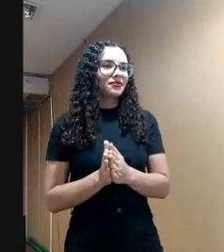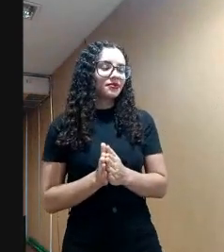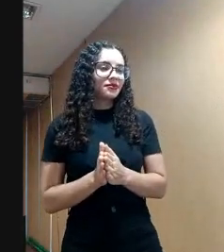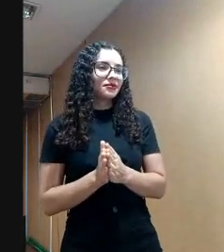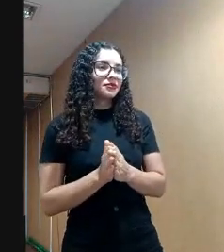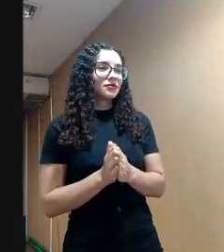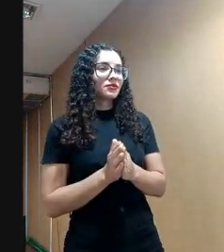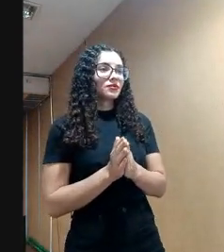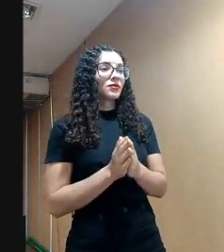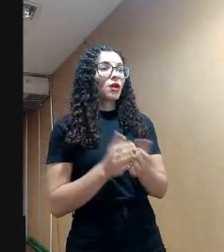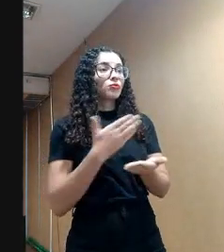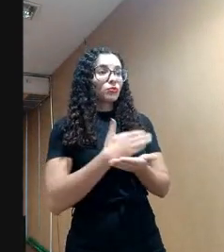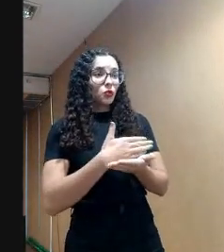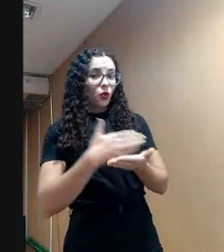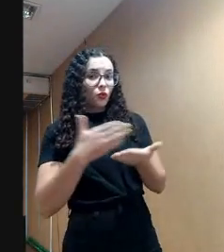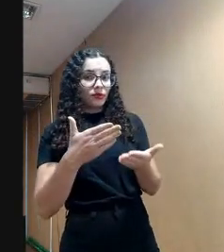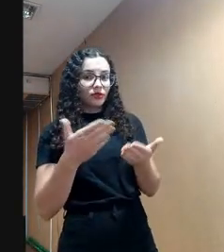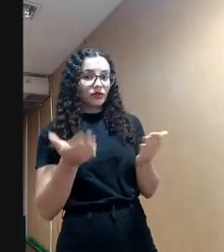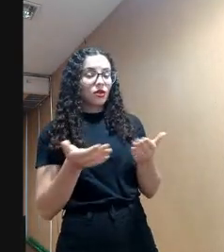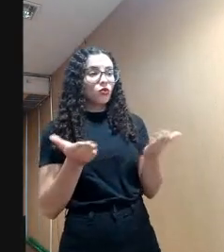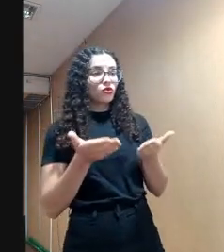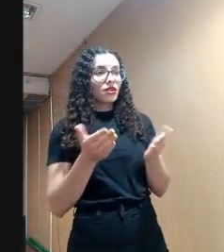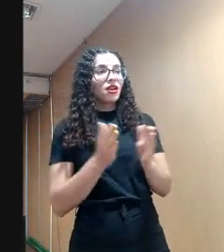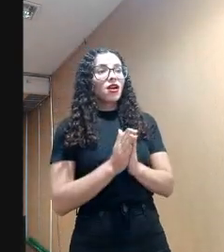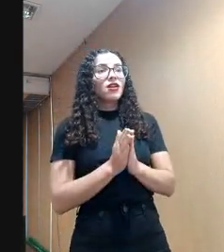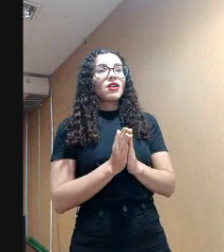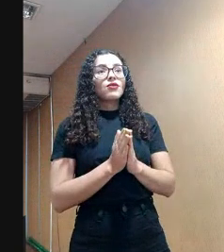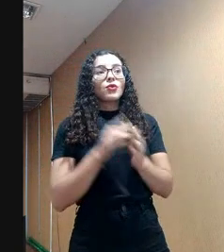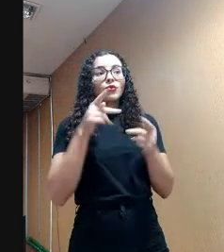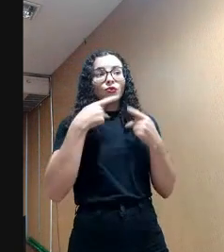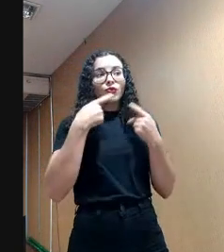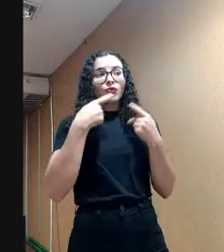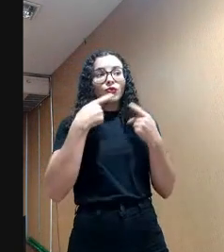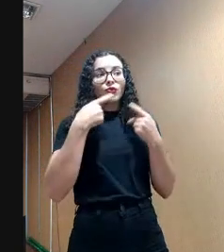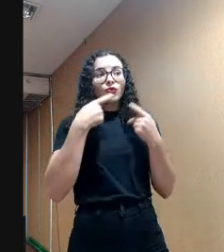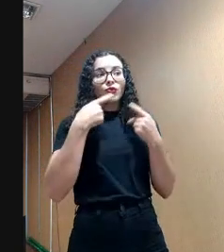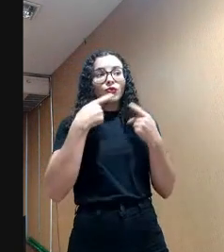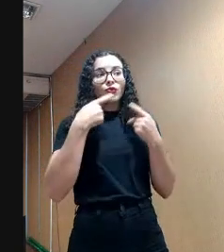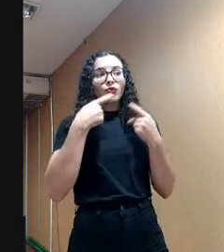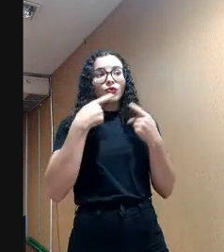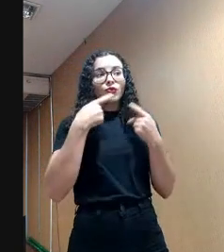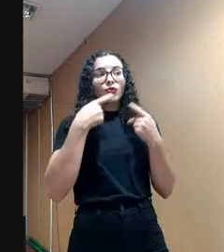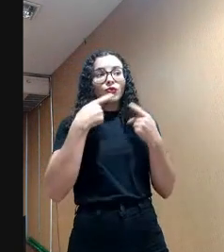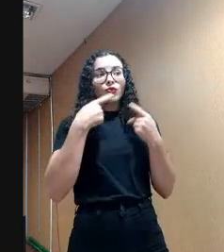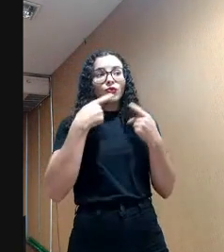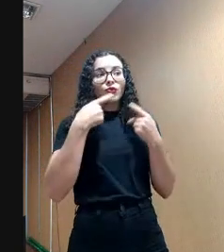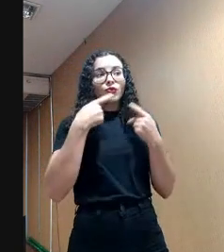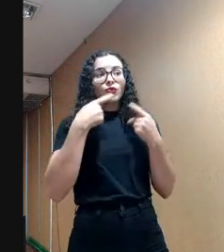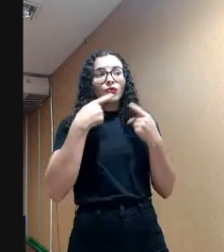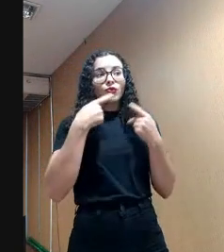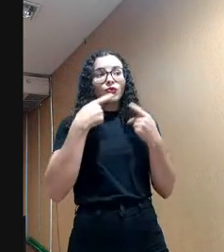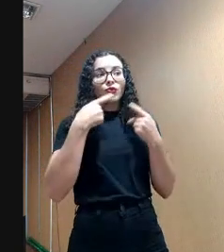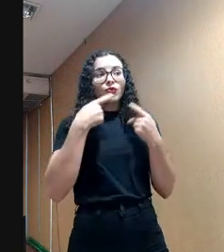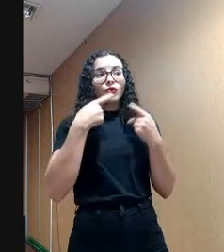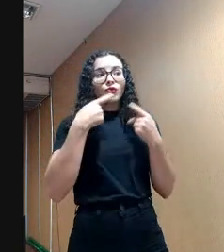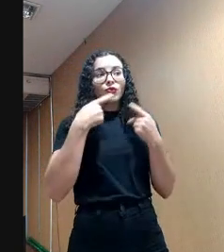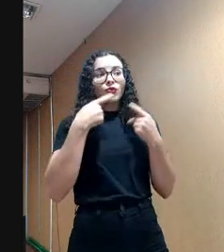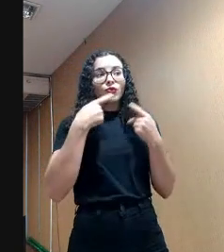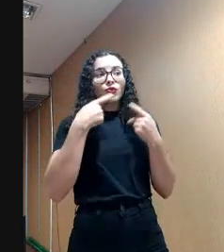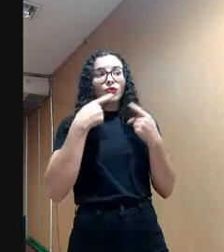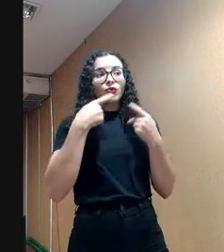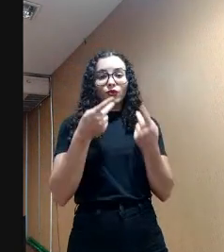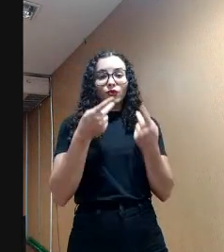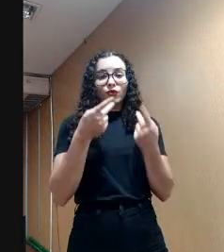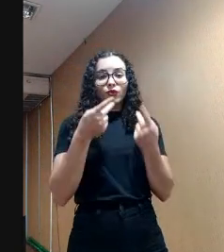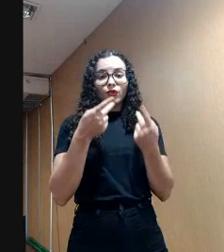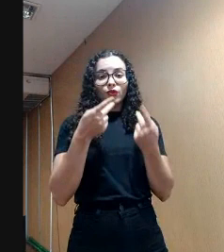dessa solenidade, ouviremos o presidente da mesa de honra, o professor José Carlos de Sá